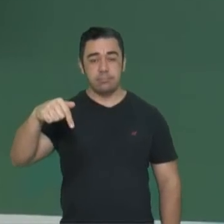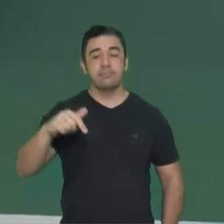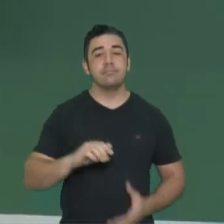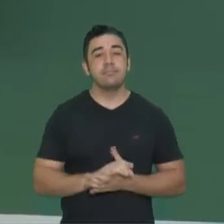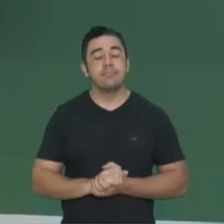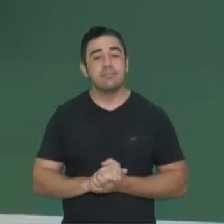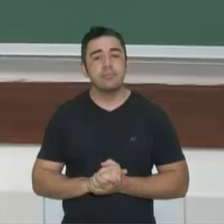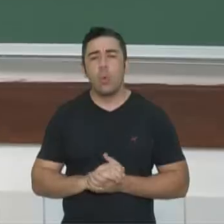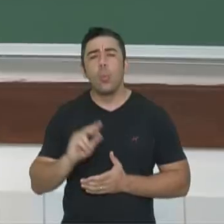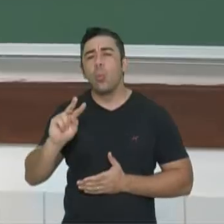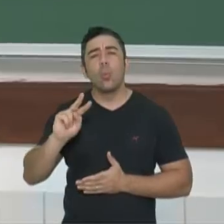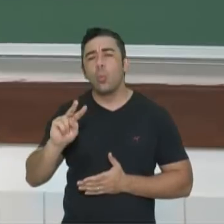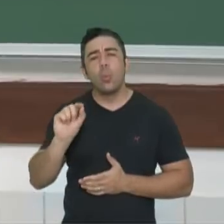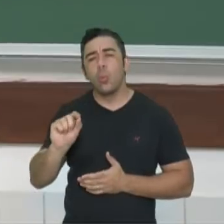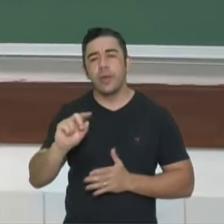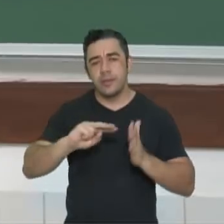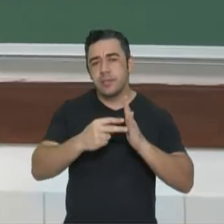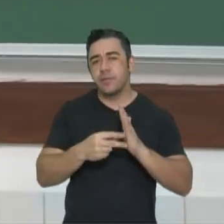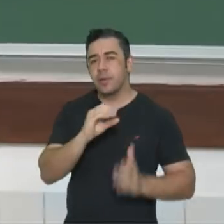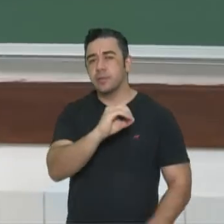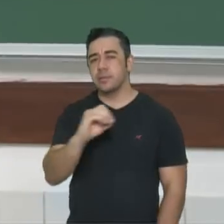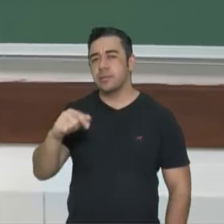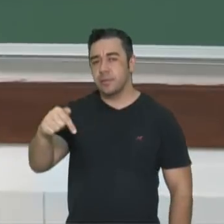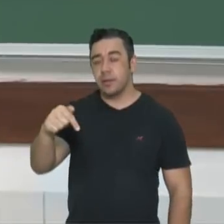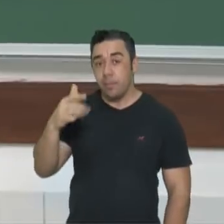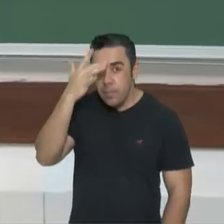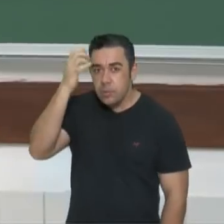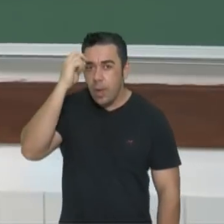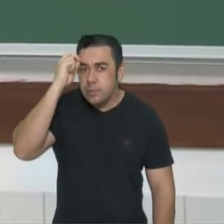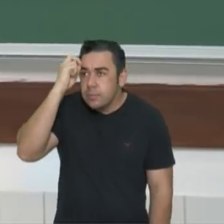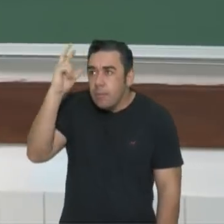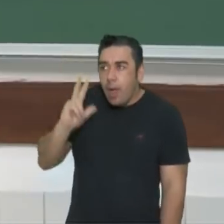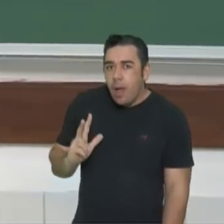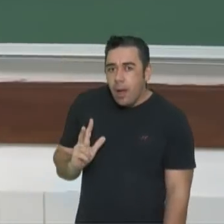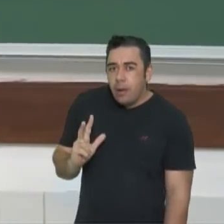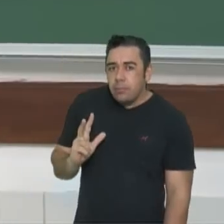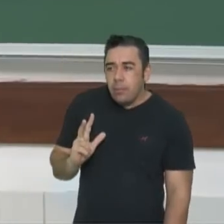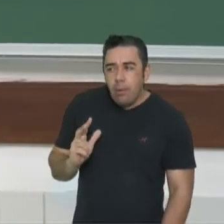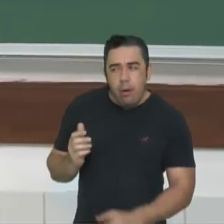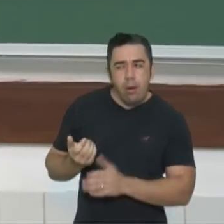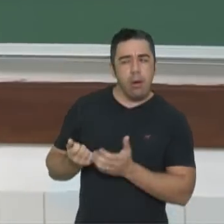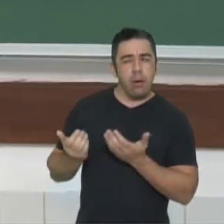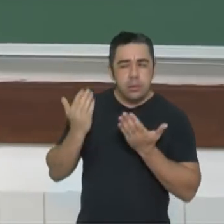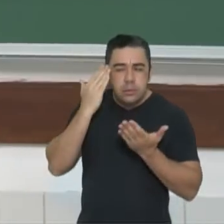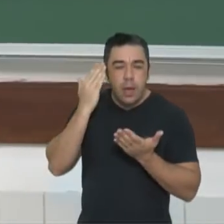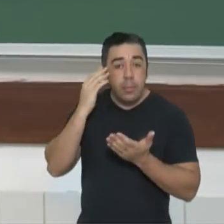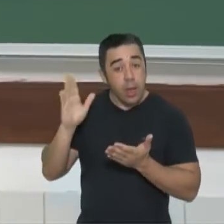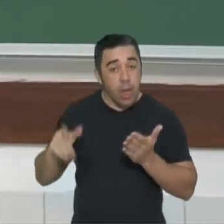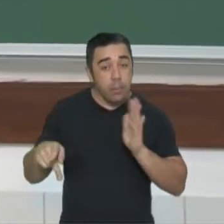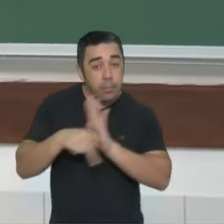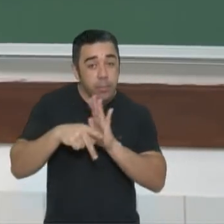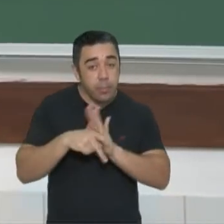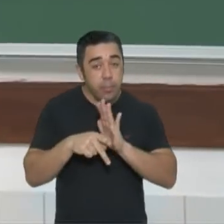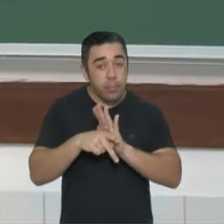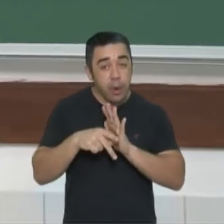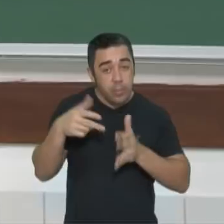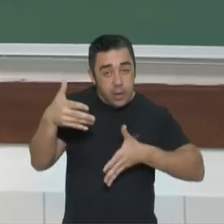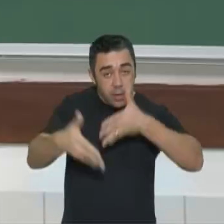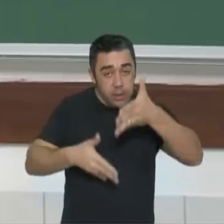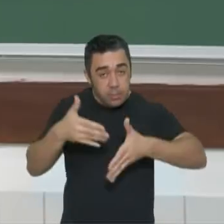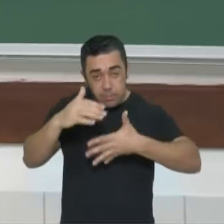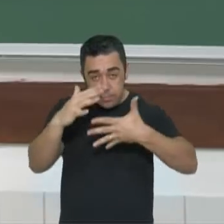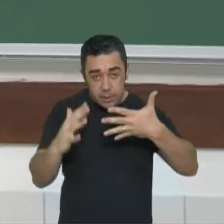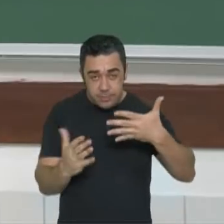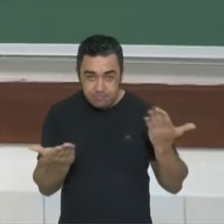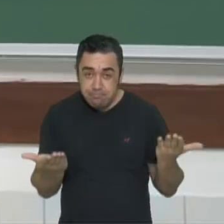Ó, 007, pessoal, quer dizer o quê? Aquele que é esperto, olha que bacana a gíria da Libras, bacana, muito, e falado em